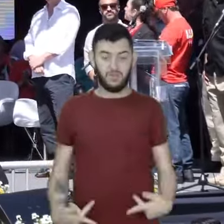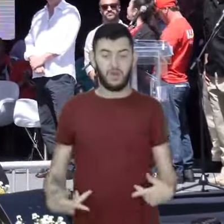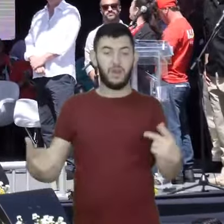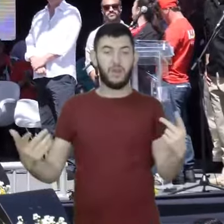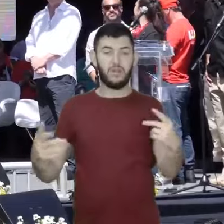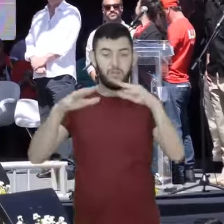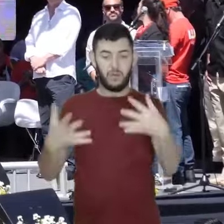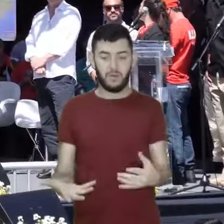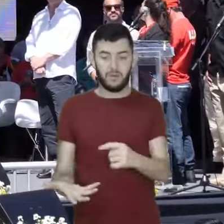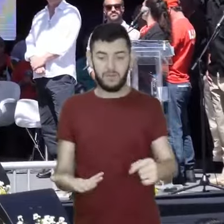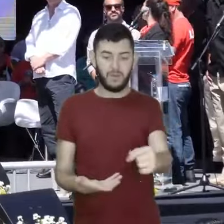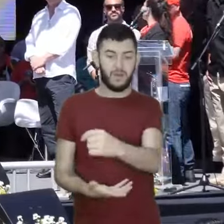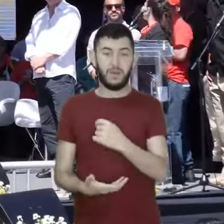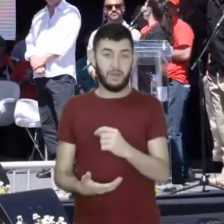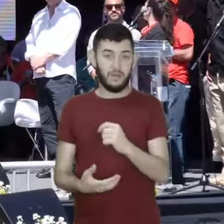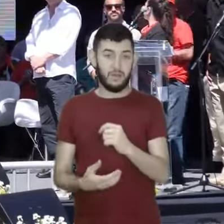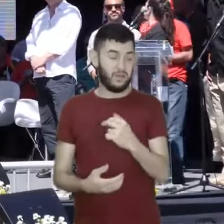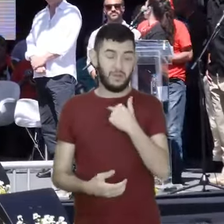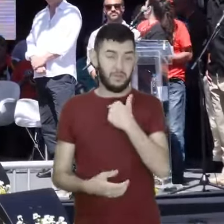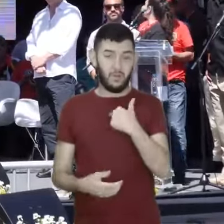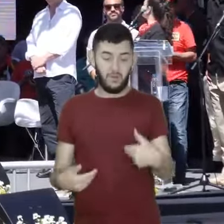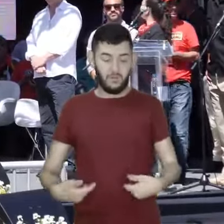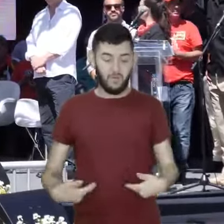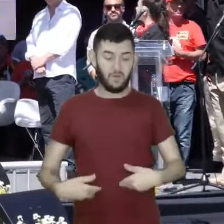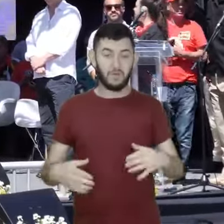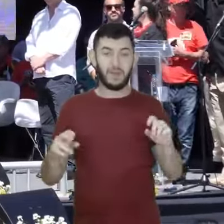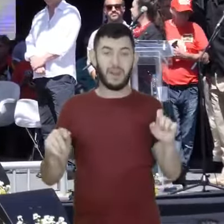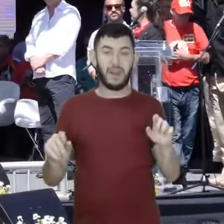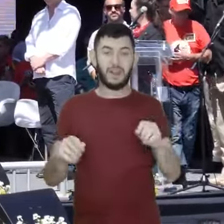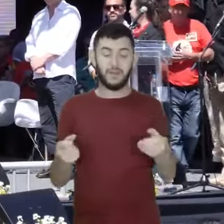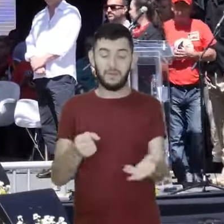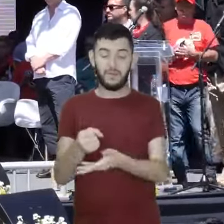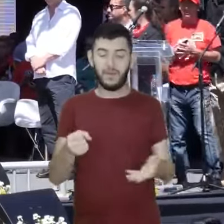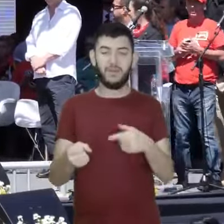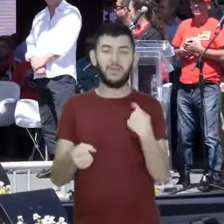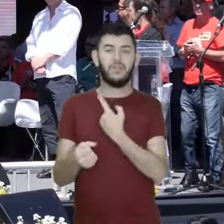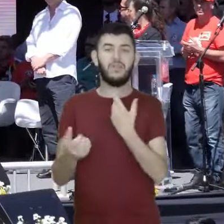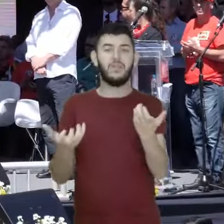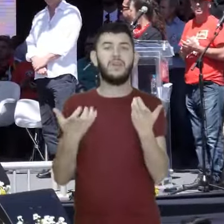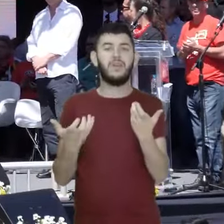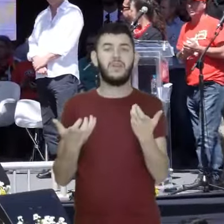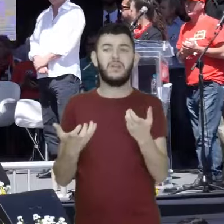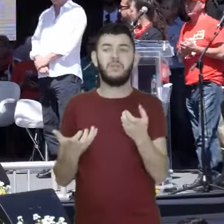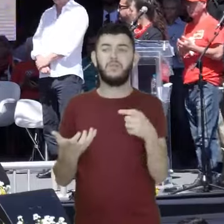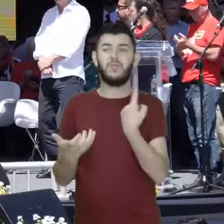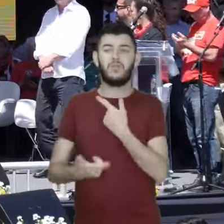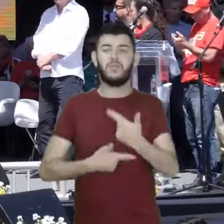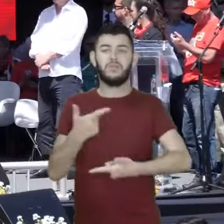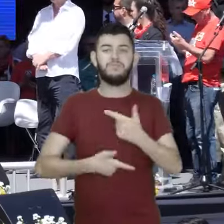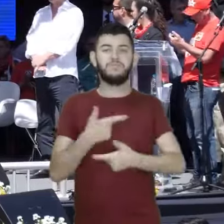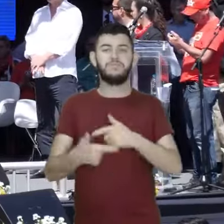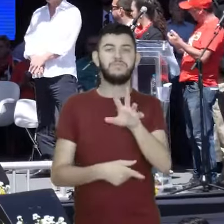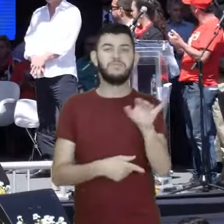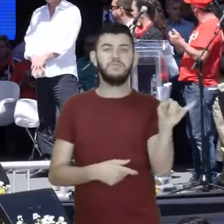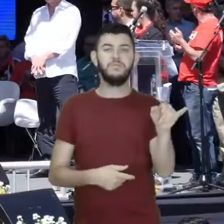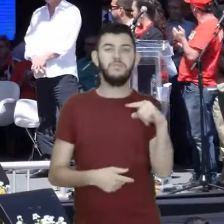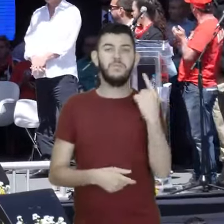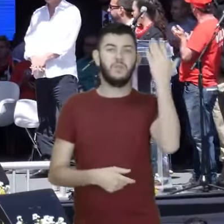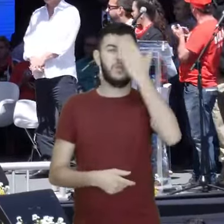que nós queremos? O que a gente pode fazer? Nós provamos, com Minha Casa Minha Vida,